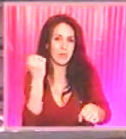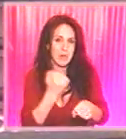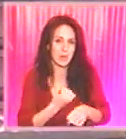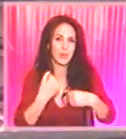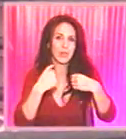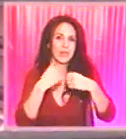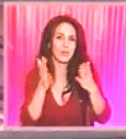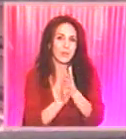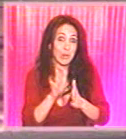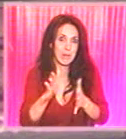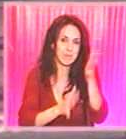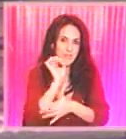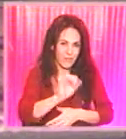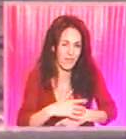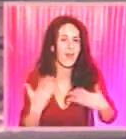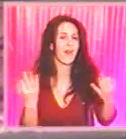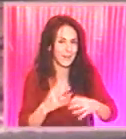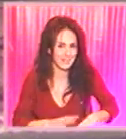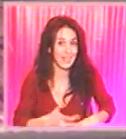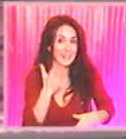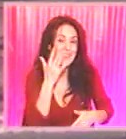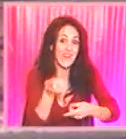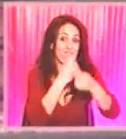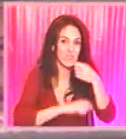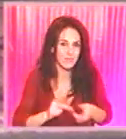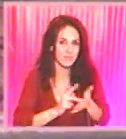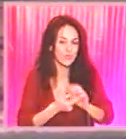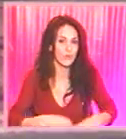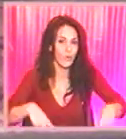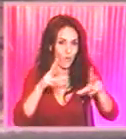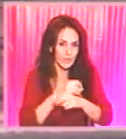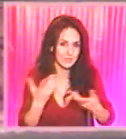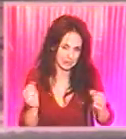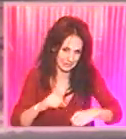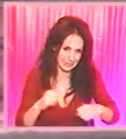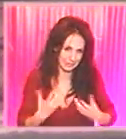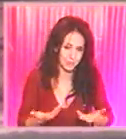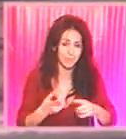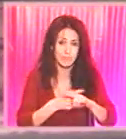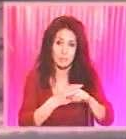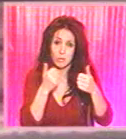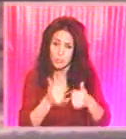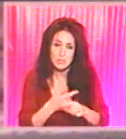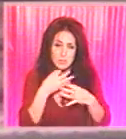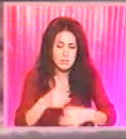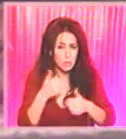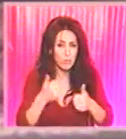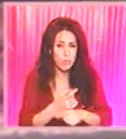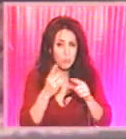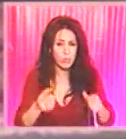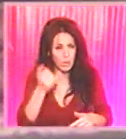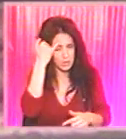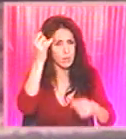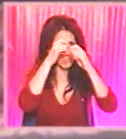exatamente, e tudo mais, não é? Exatamente. Foi apanhado. Foram momentos muito... Muito aliciantes, certamente, muito de